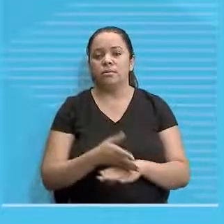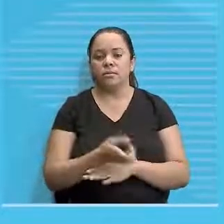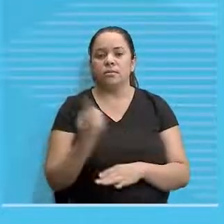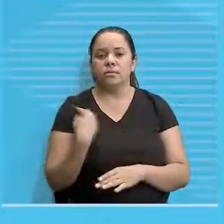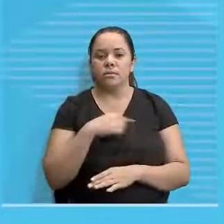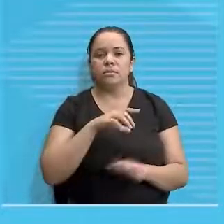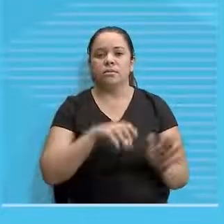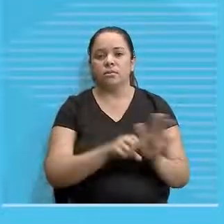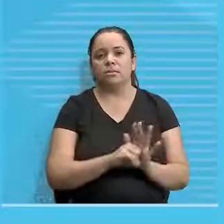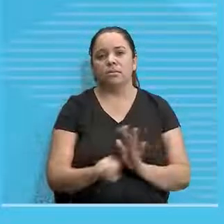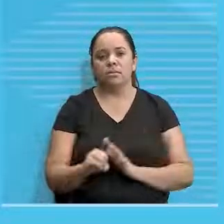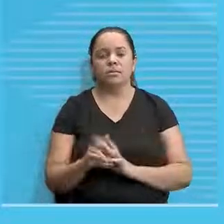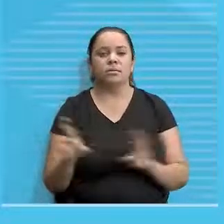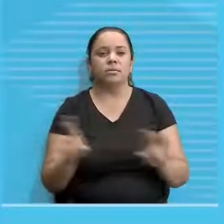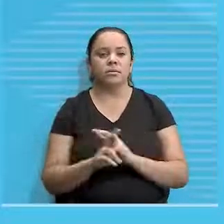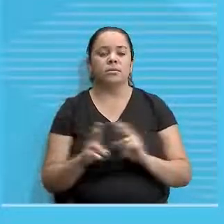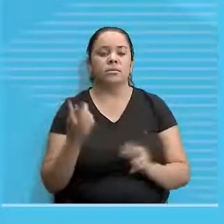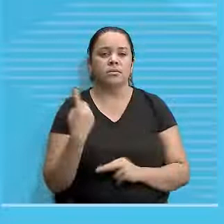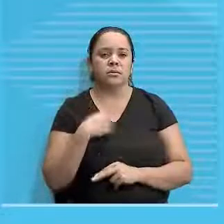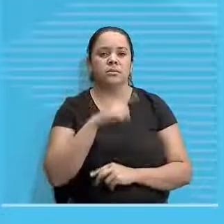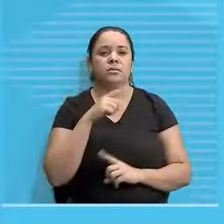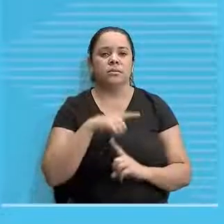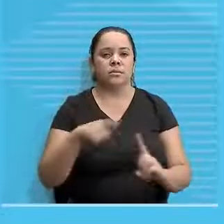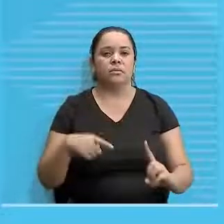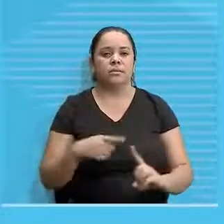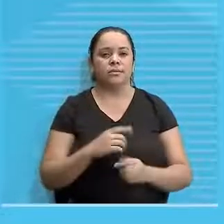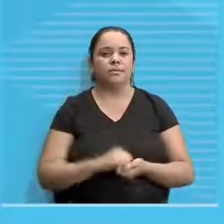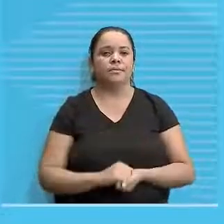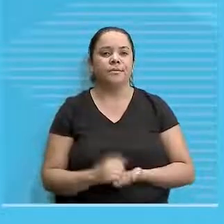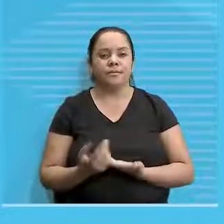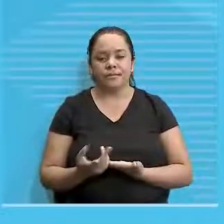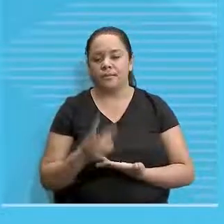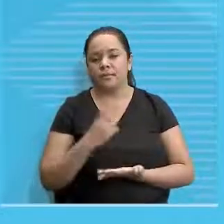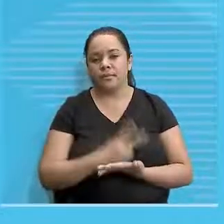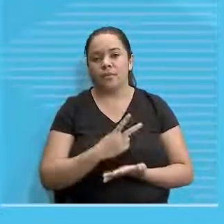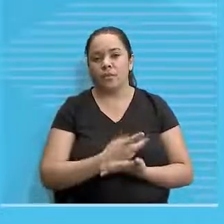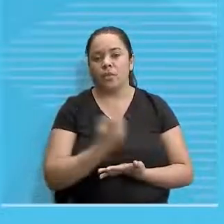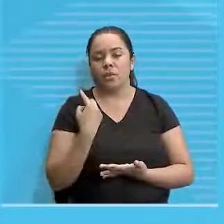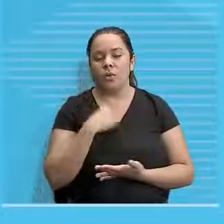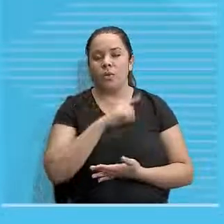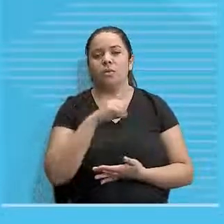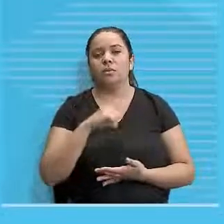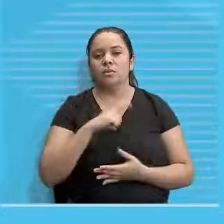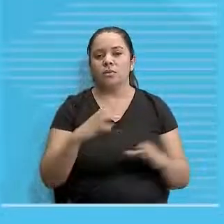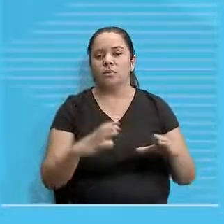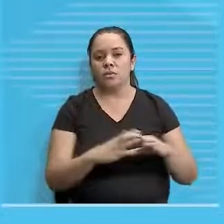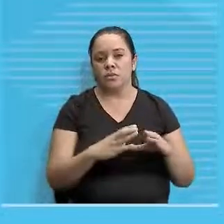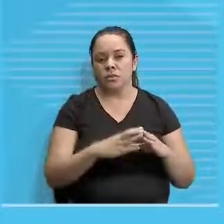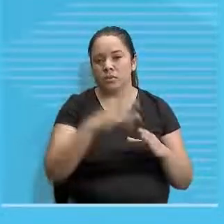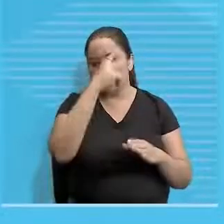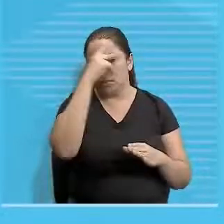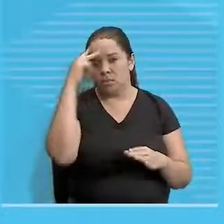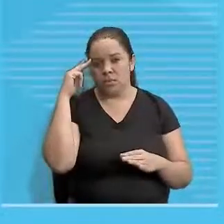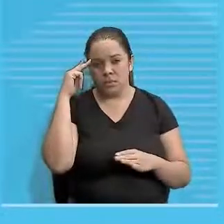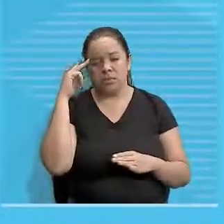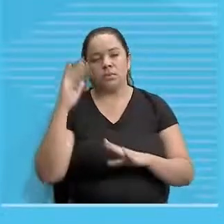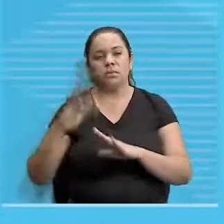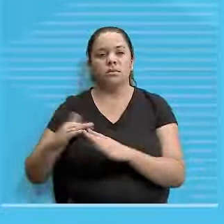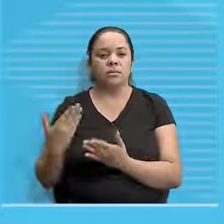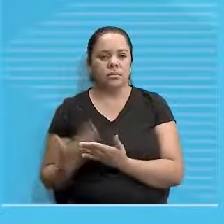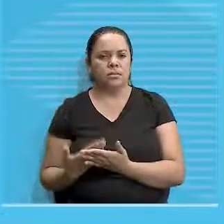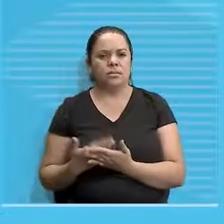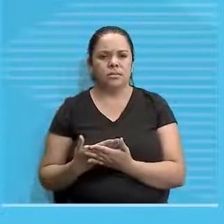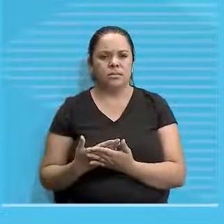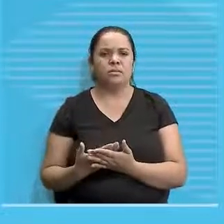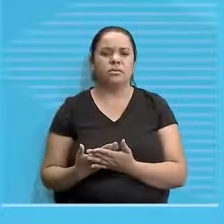às afinidades, como eu estava falando, é que sempre a gente tem um grupo de pessoas ali dentro da escola. Por exemplo, a galera